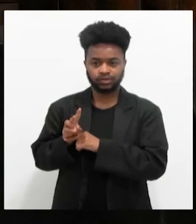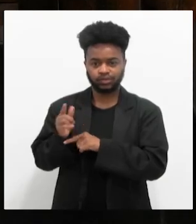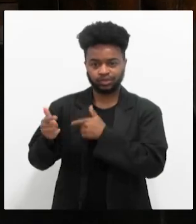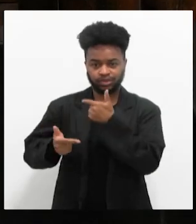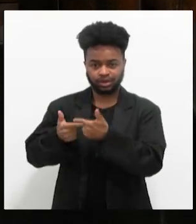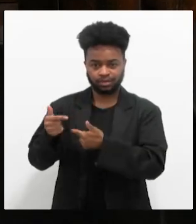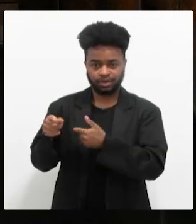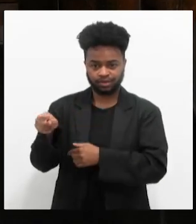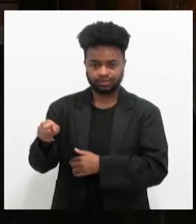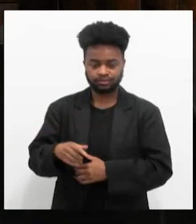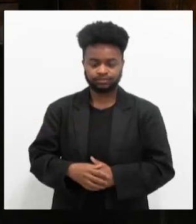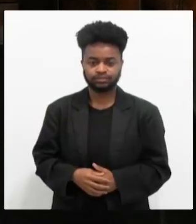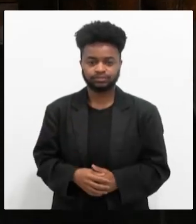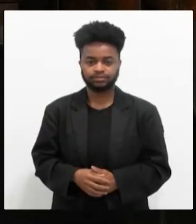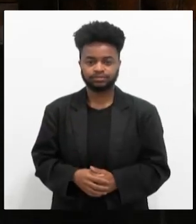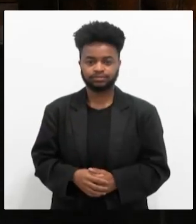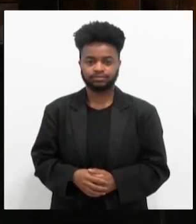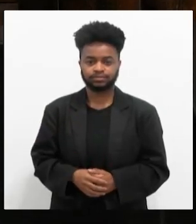trabalho.